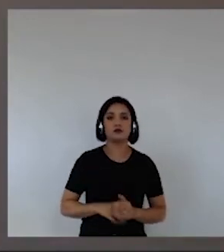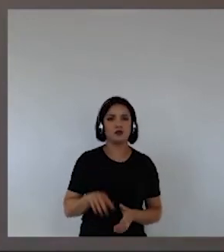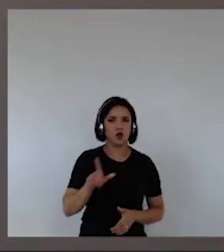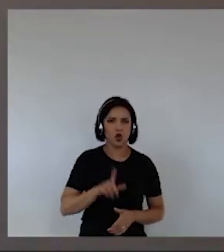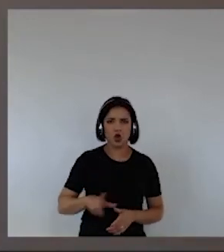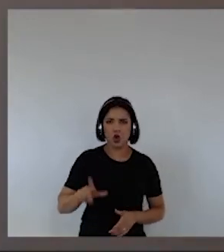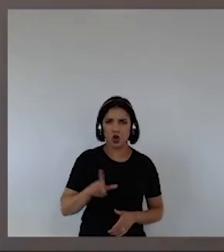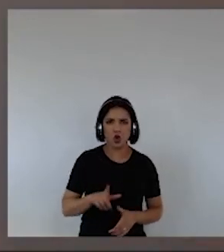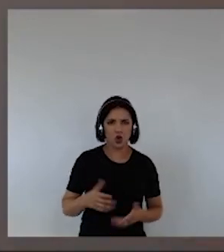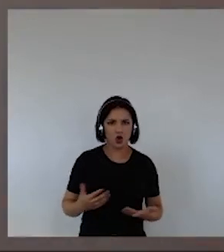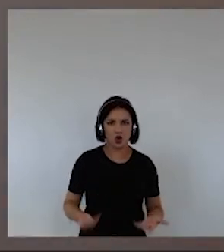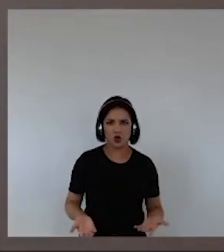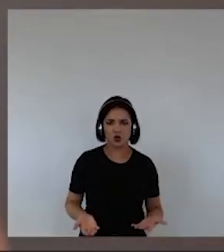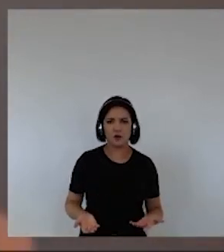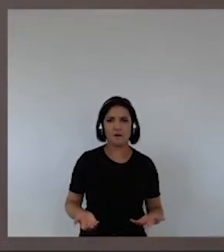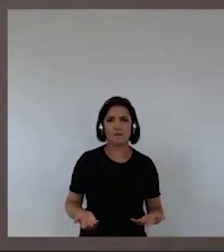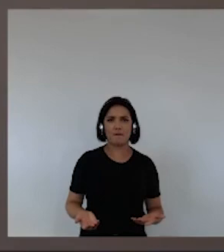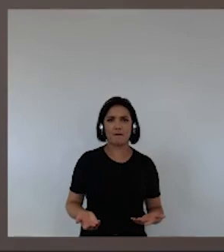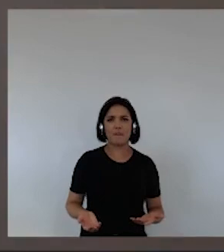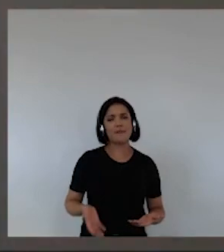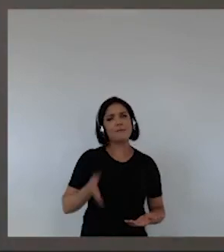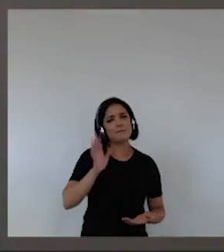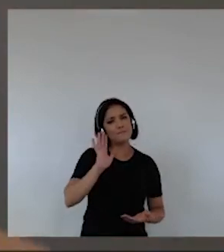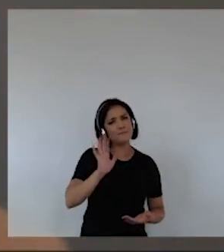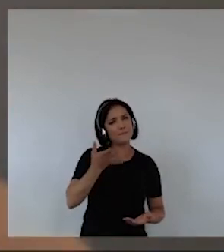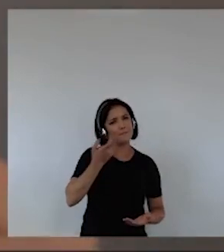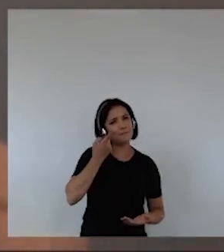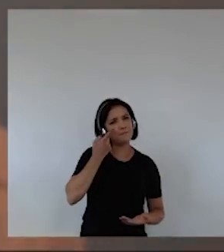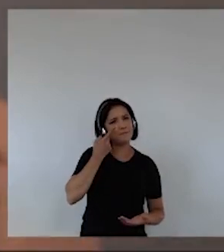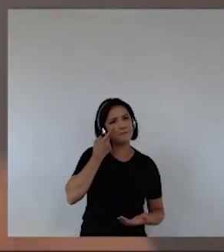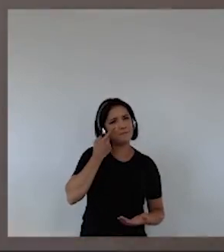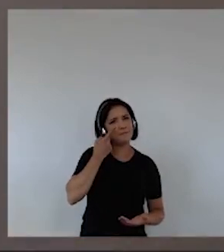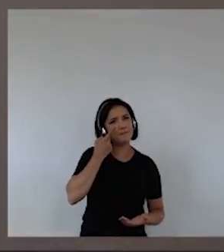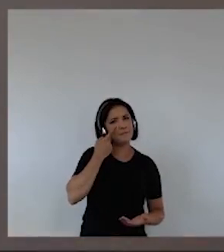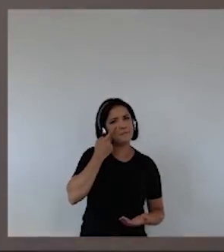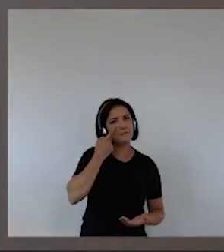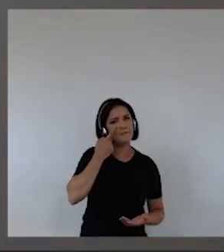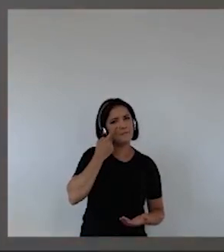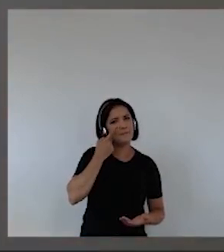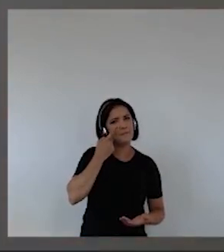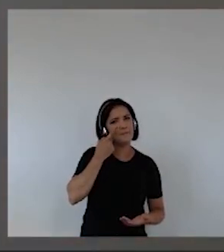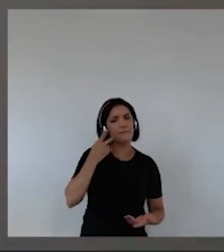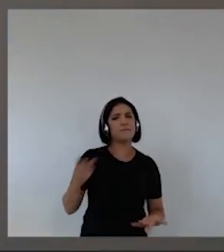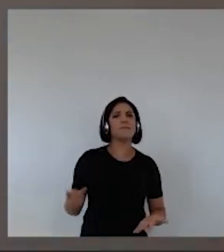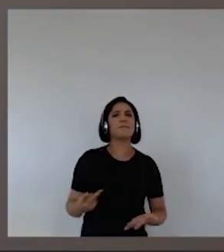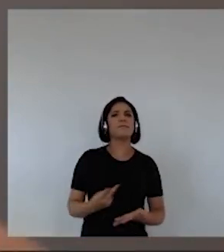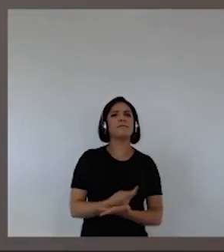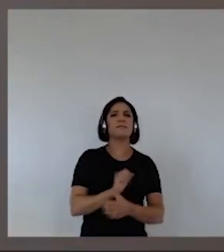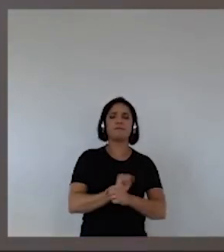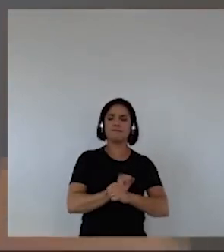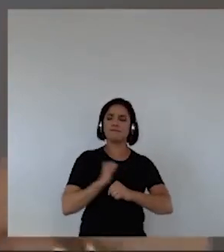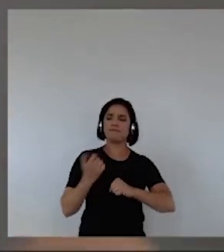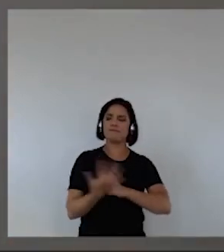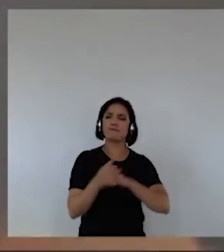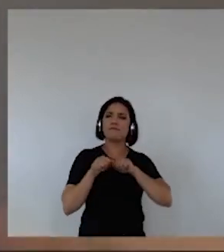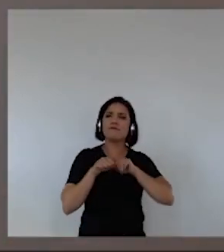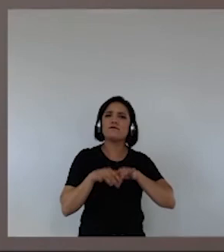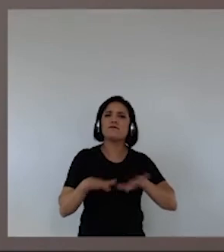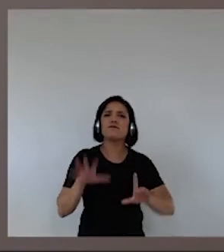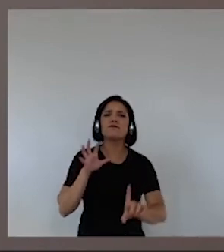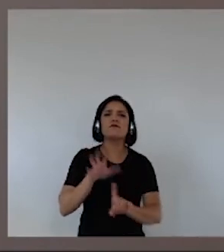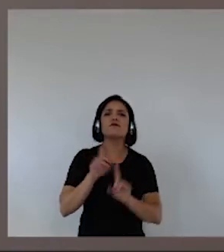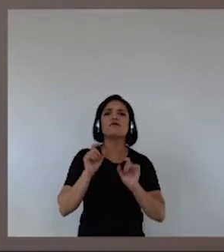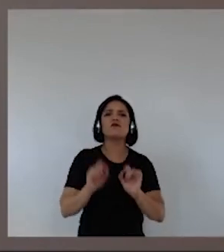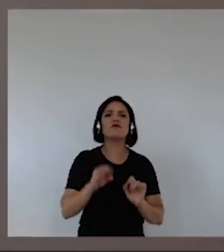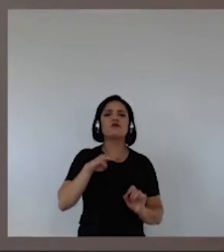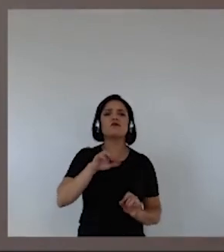que muito se vê de reflexo da pandemia nas questões